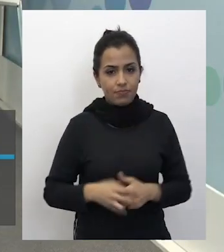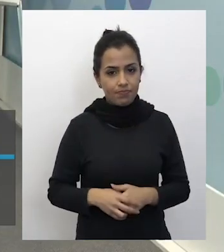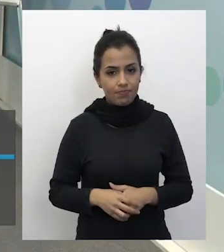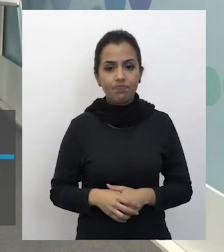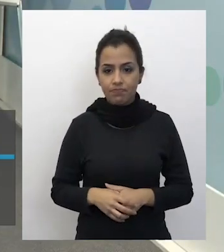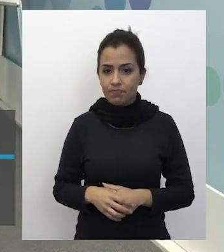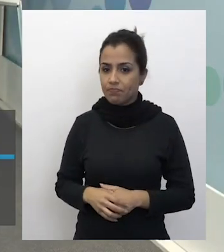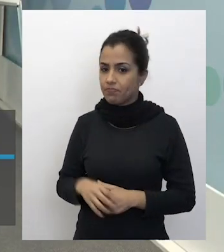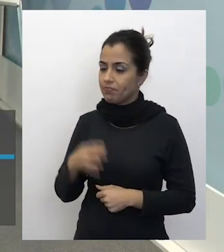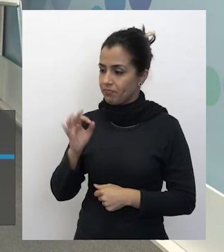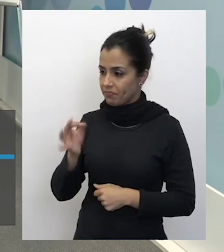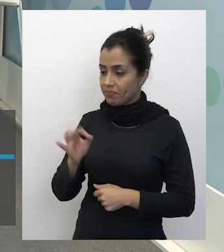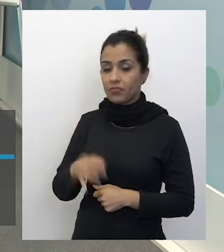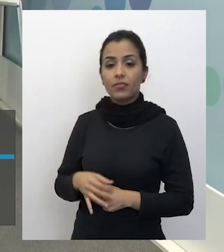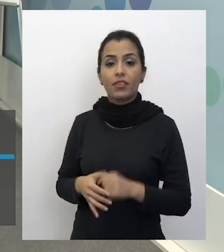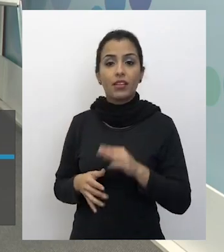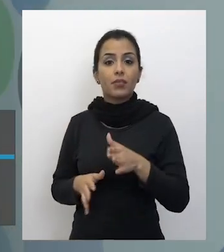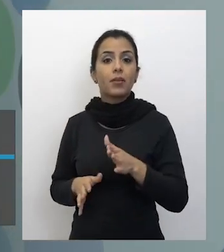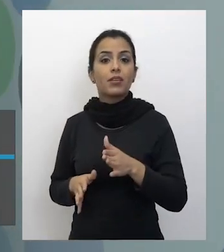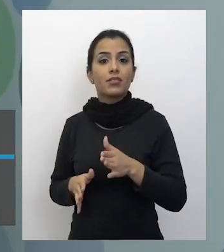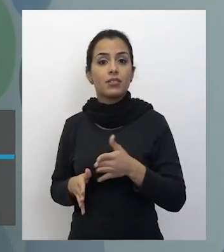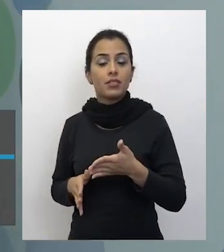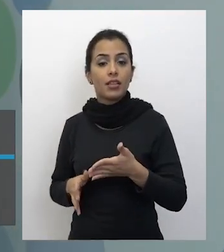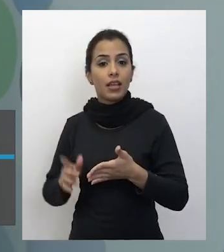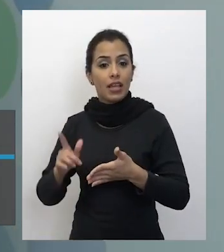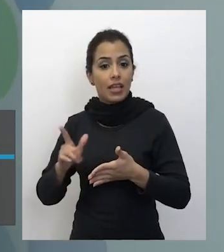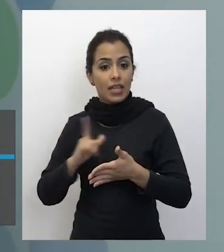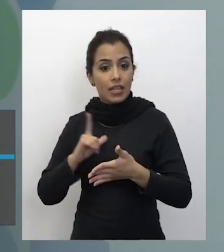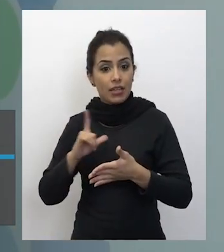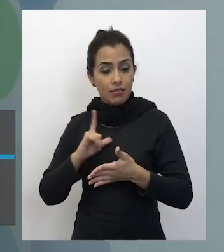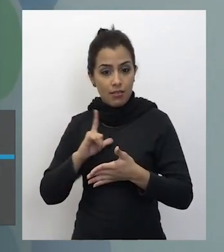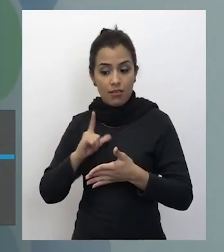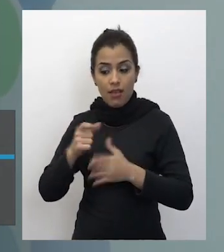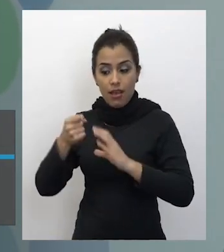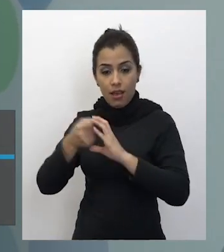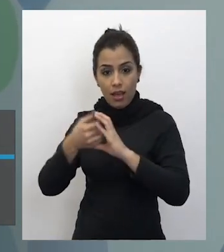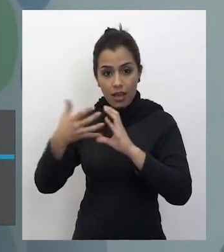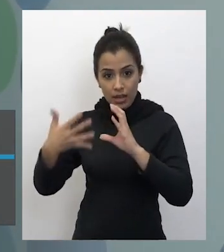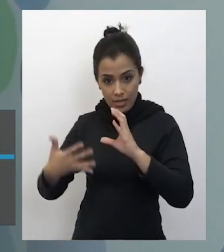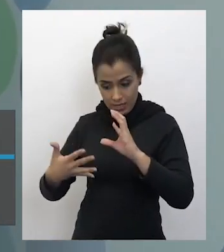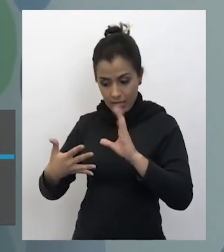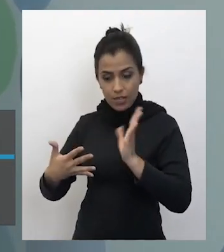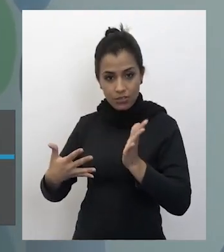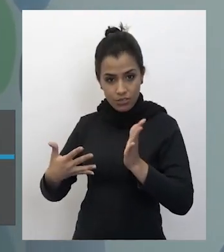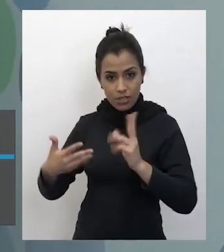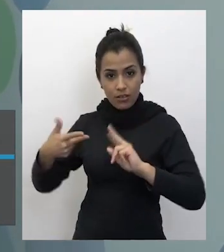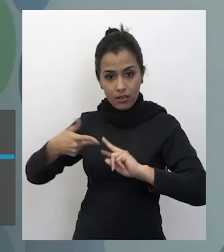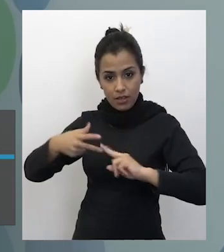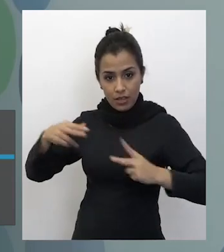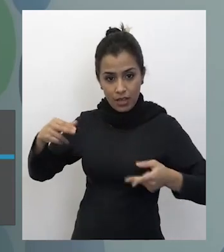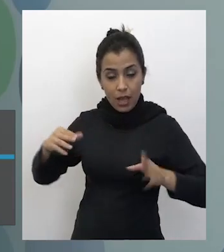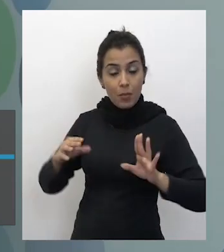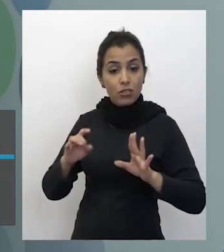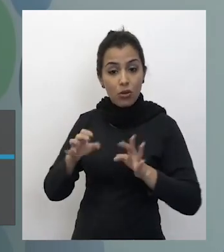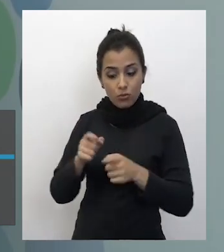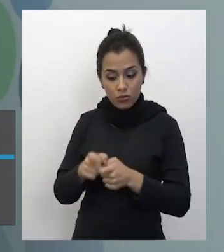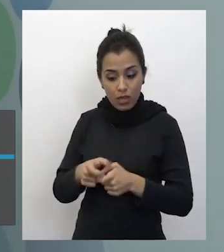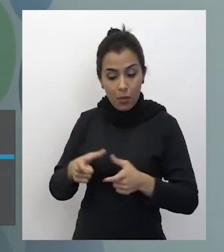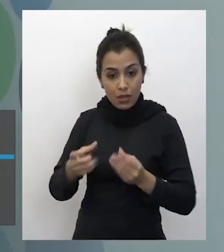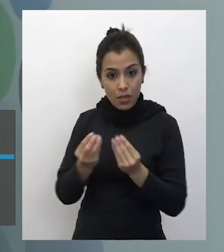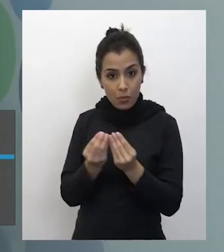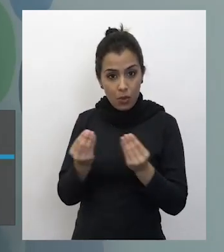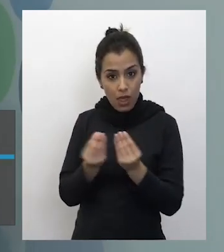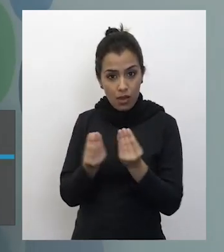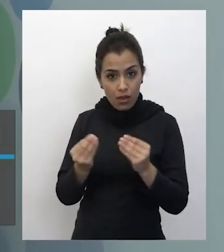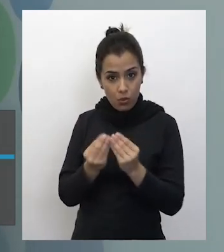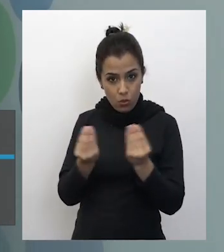assim, apesar de o DNA ser usado para característica, neste caso é só o tamanho da molécula que interessa. Tá? Eu